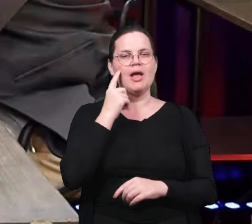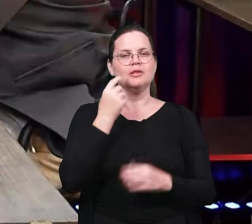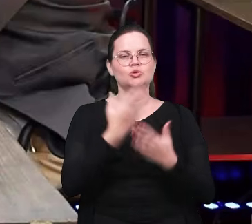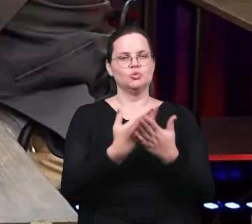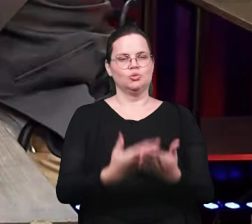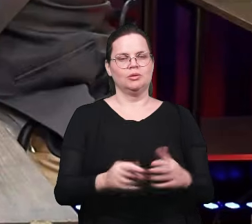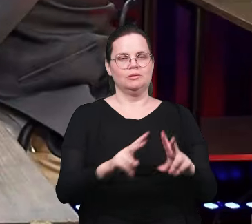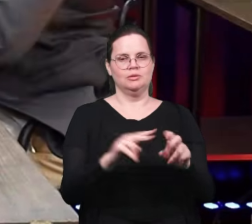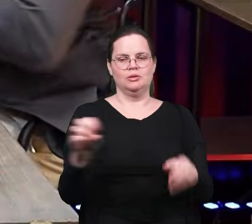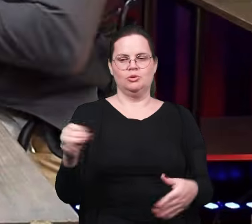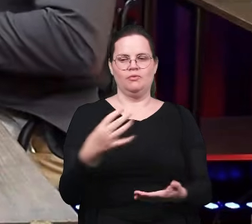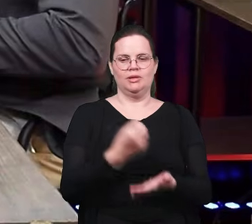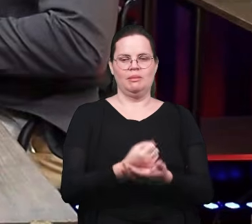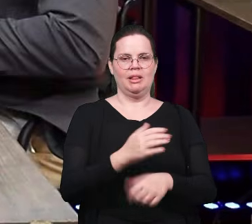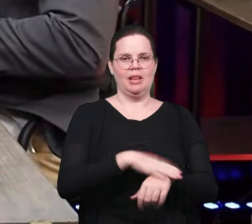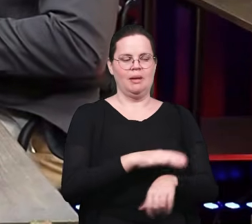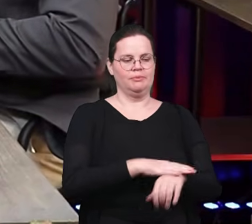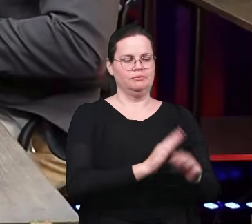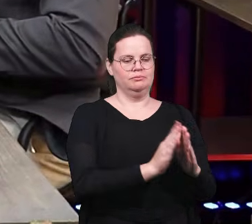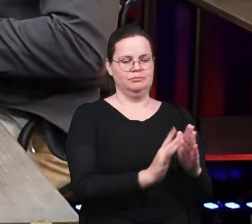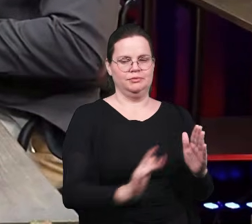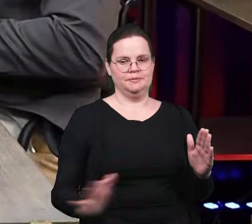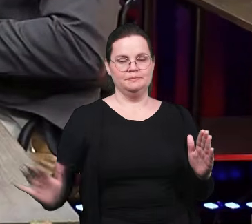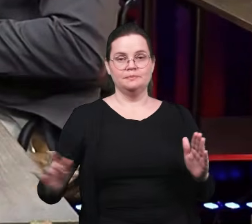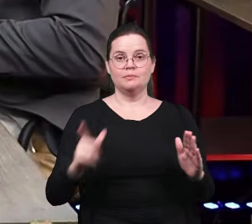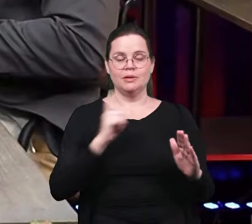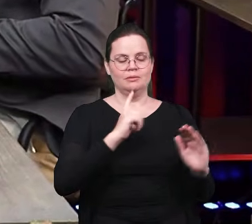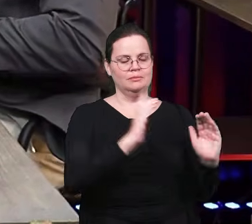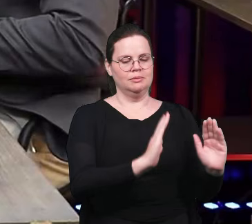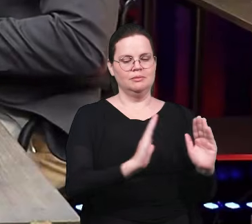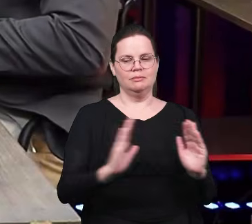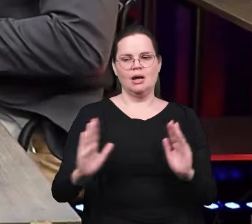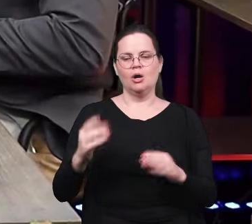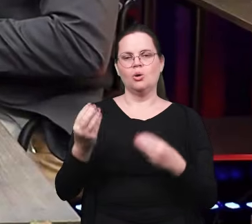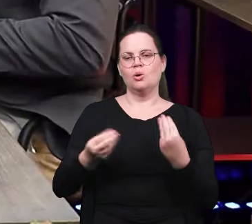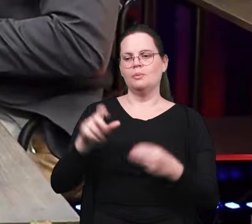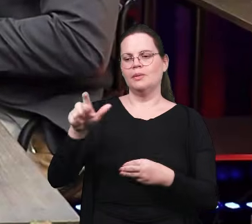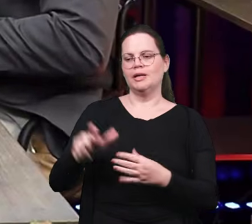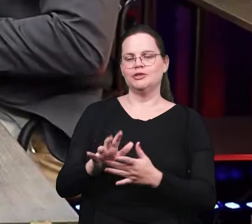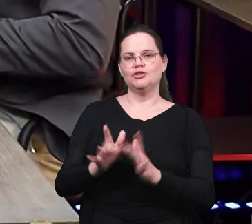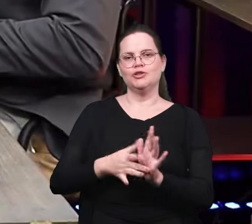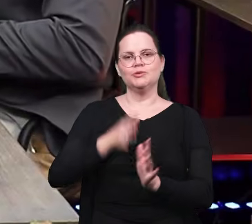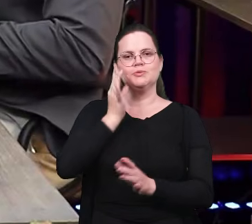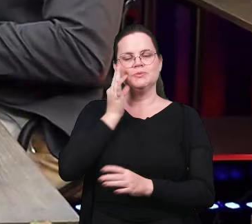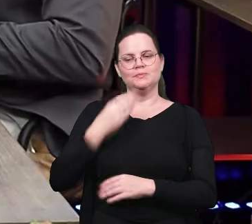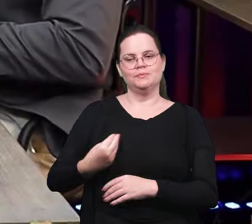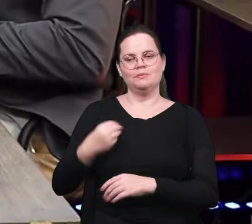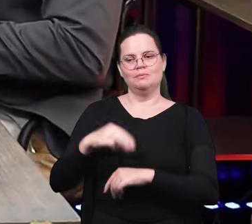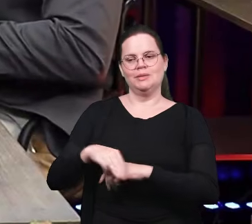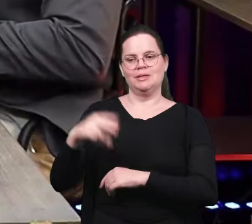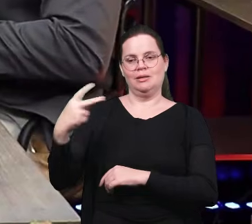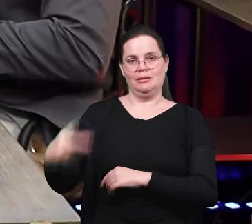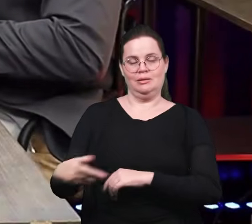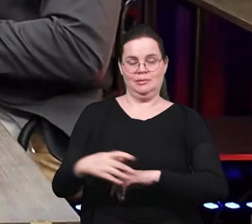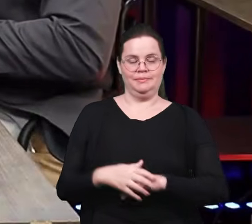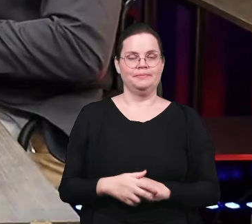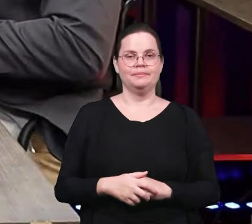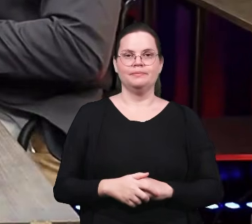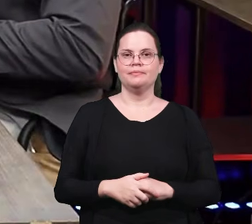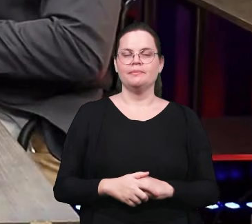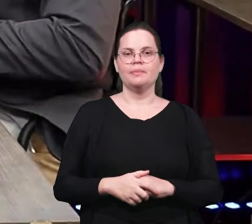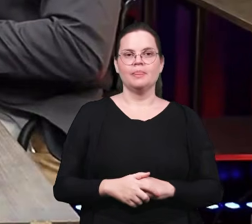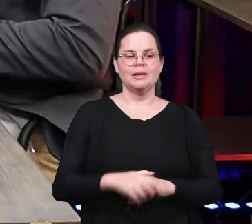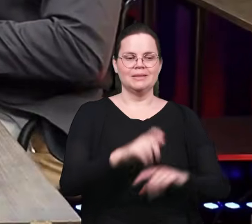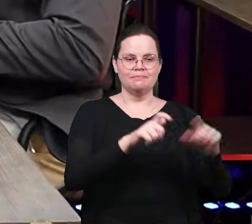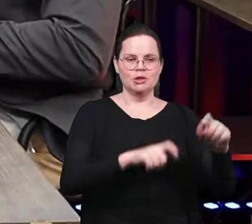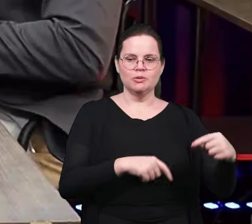cronológica o Novo Testamento, e nós estamos vendo esse passo a passo do ministério de Jesus, né? As experiências daqueles que